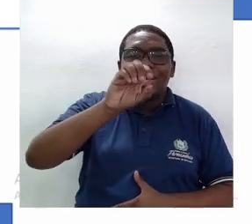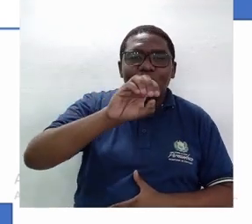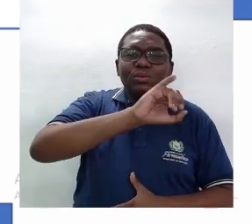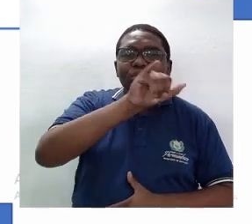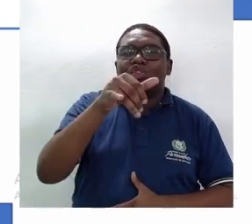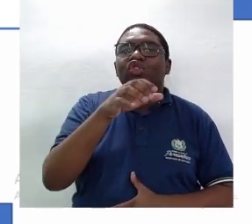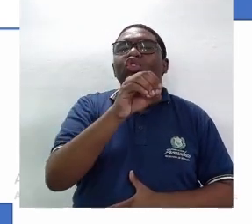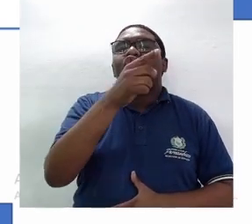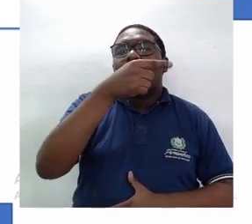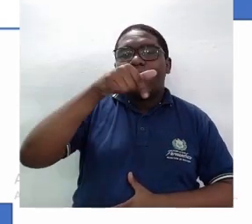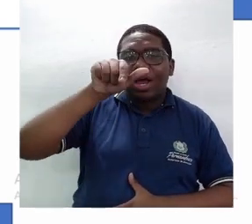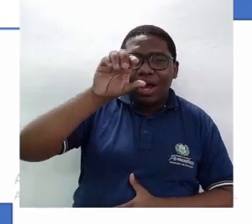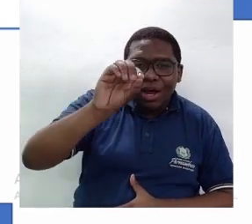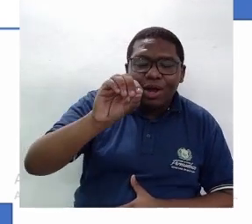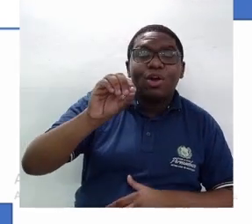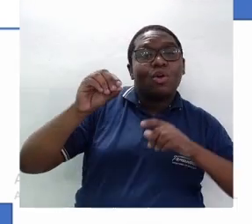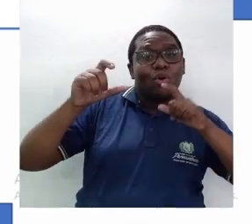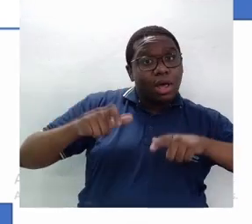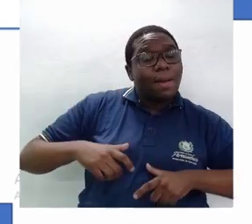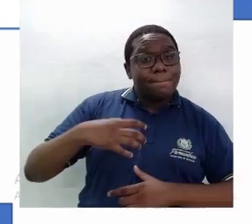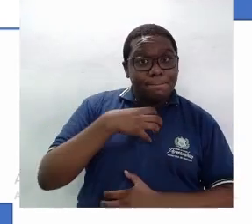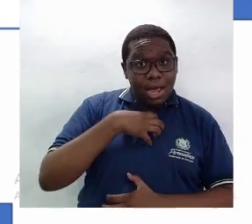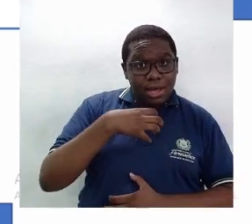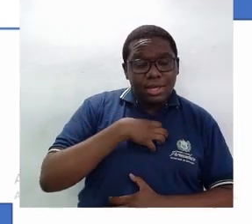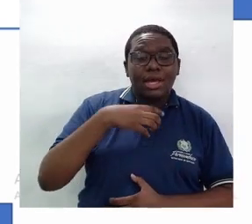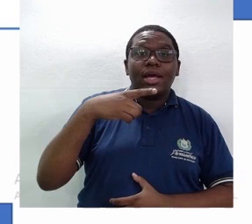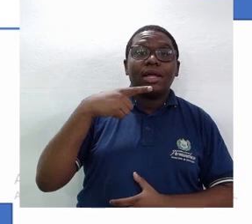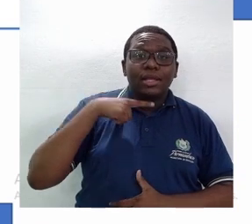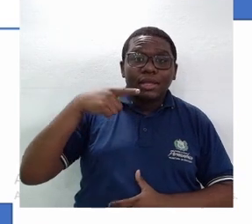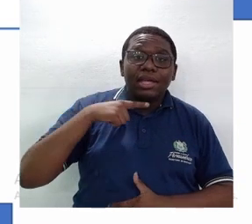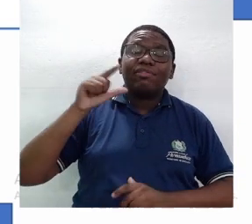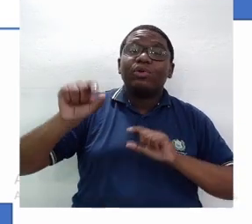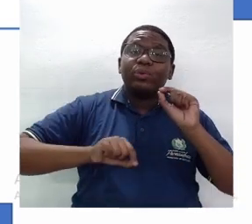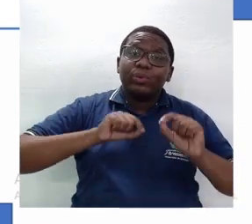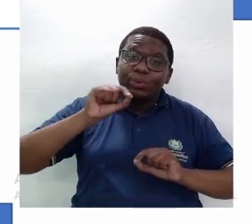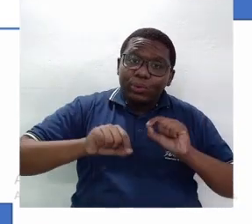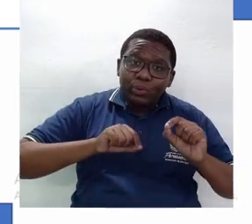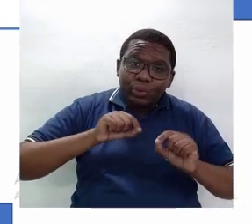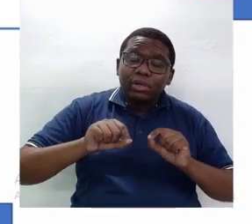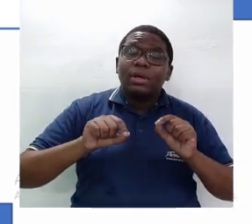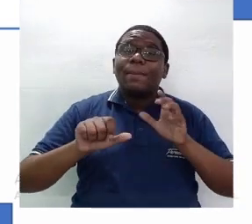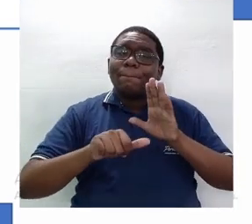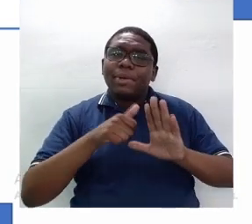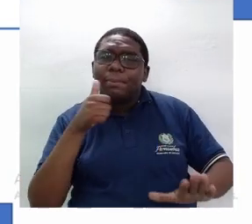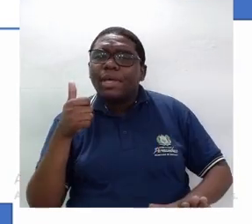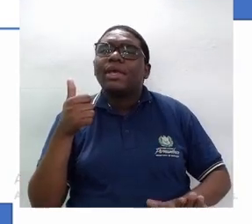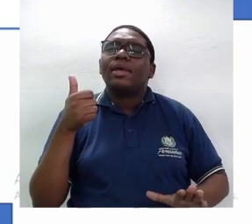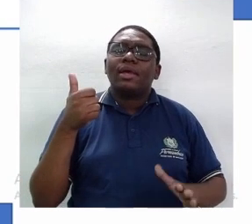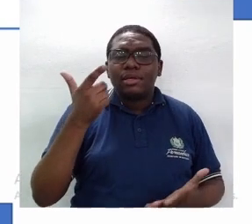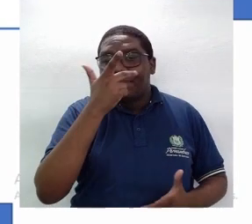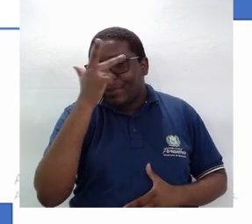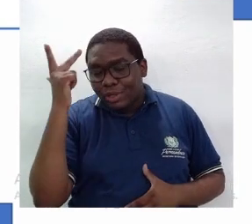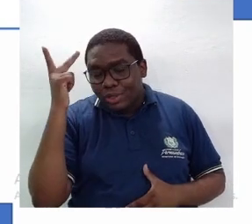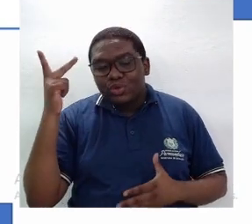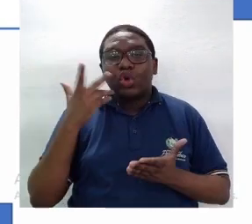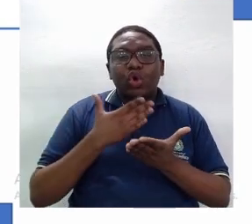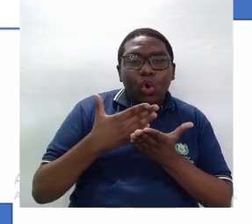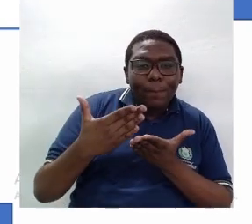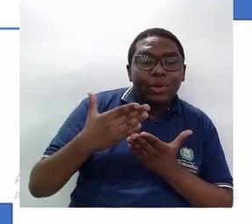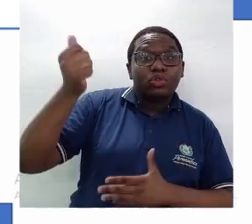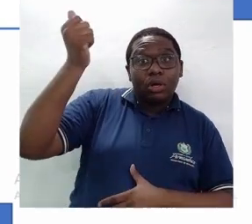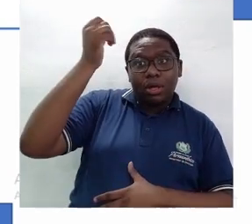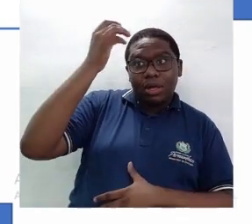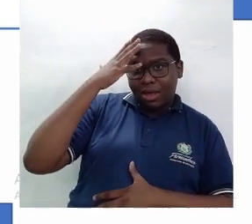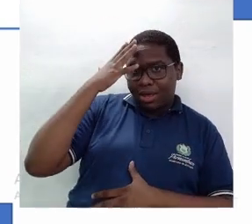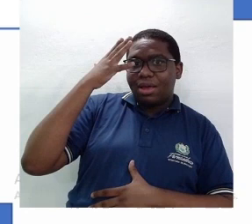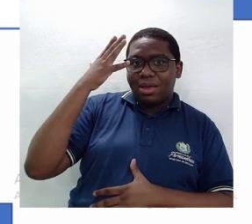então província da Bahia, teriam sido registradas as primeiras manifestações. E